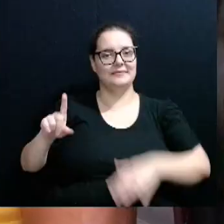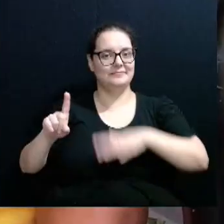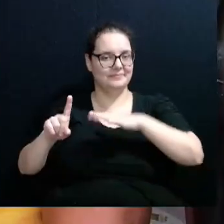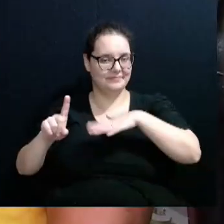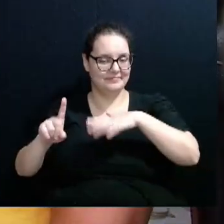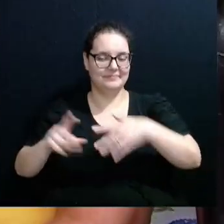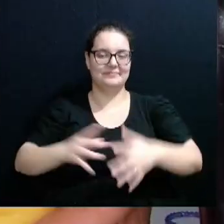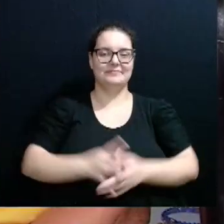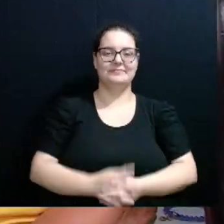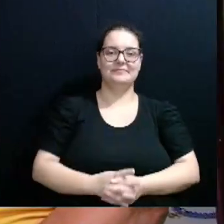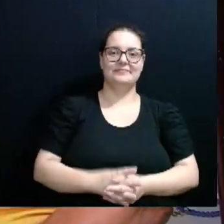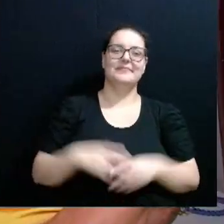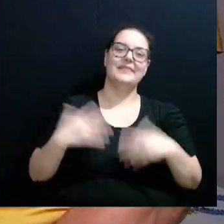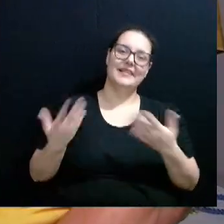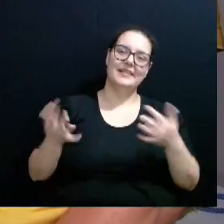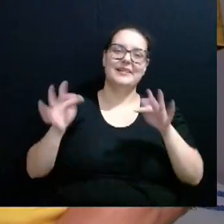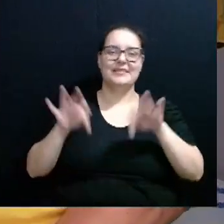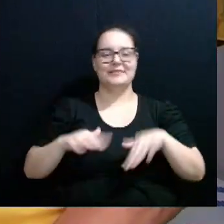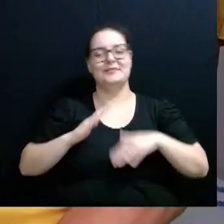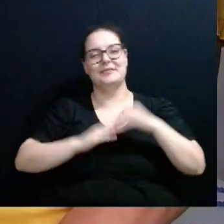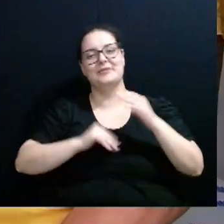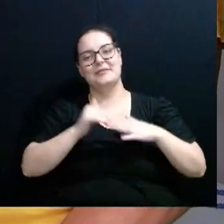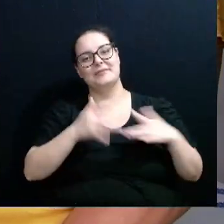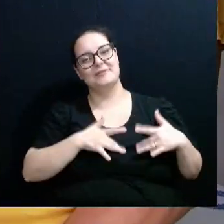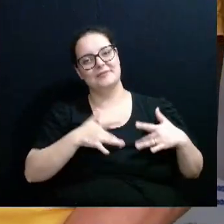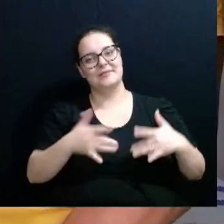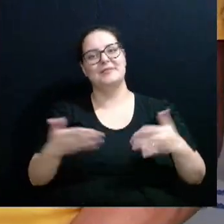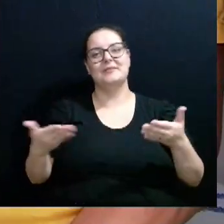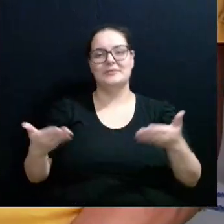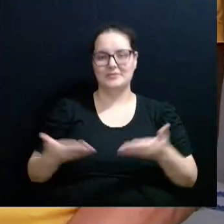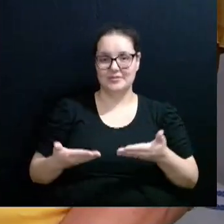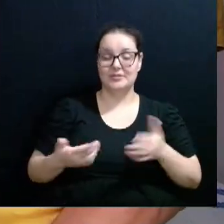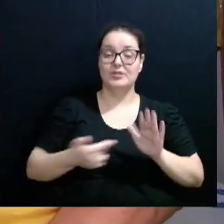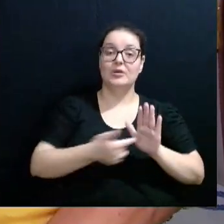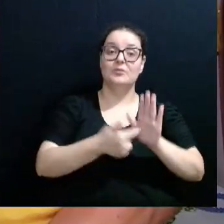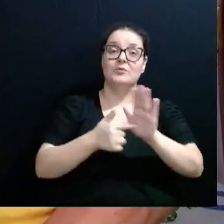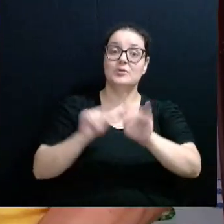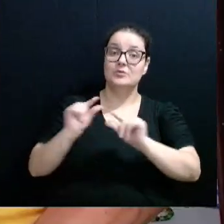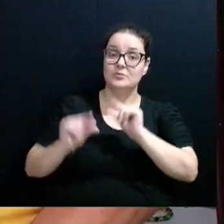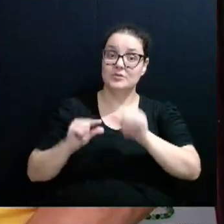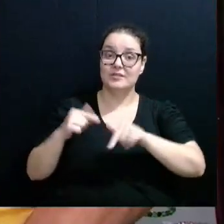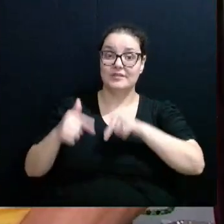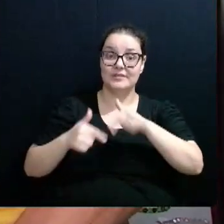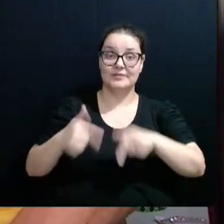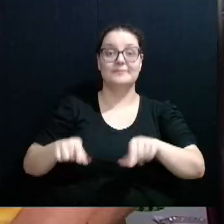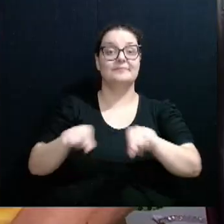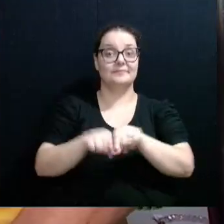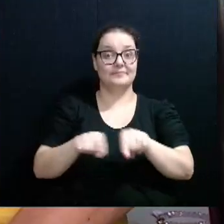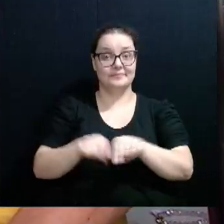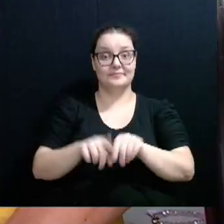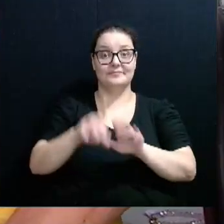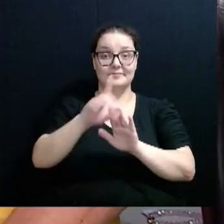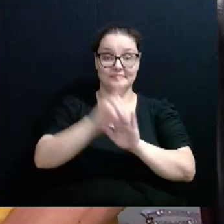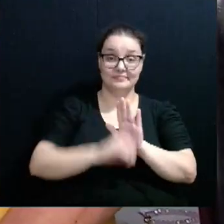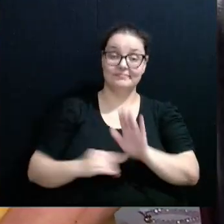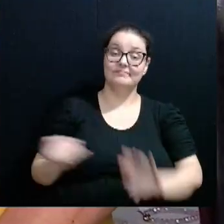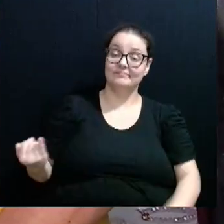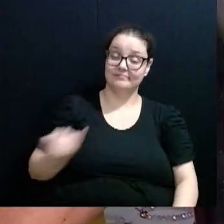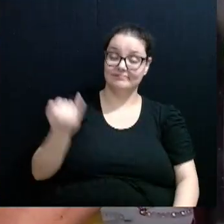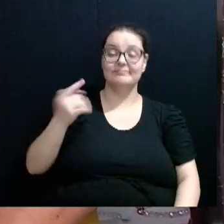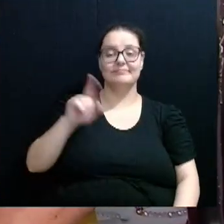gente encerra o Mãos Solidárias de hoje, mostrando um pouquinho desse trabalho também para o direito essencial, que é o direito